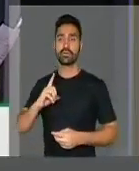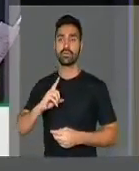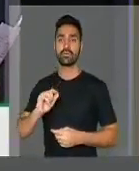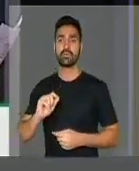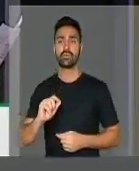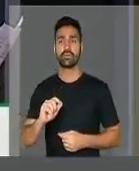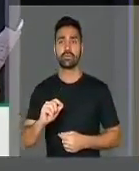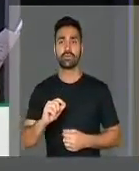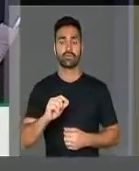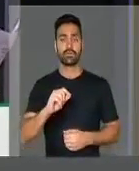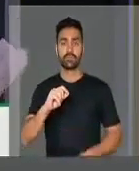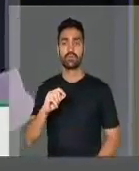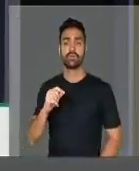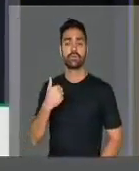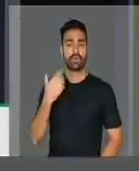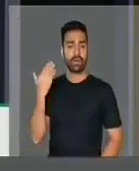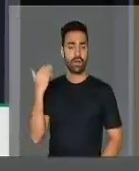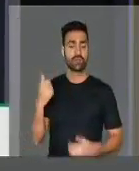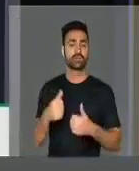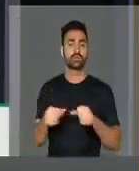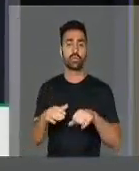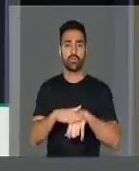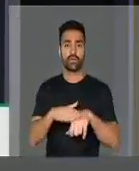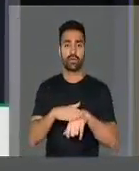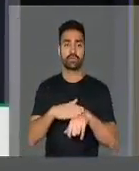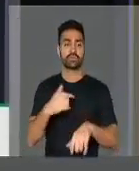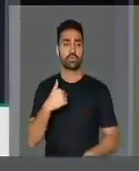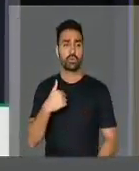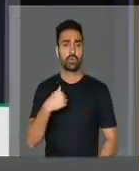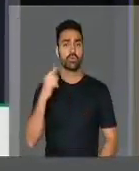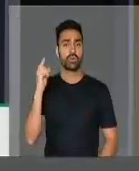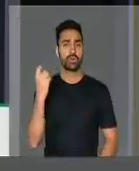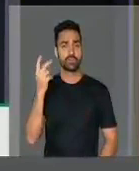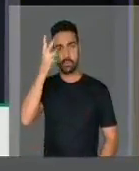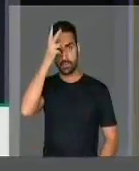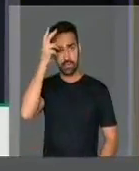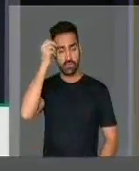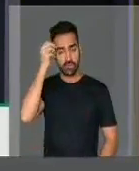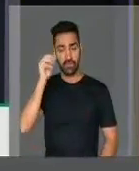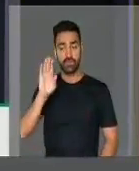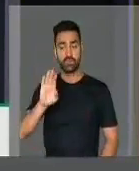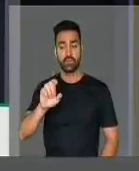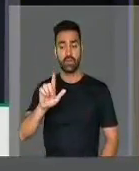conversava comigo na oportunidade em que eu fui prefeito de Belém.